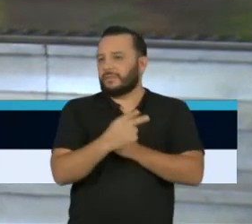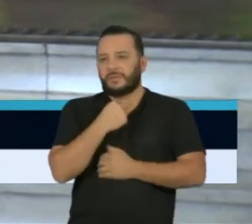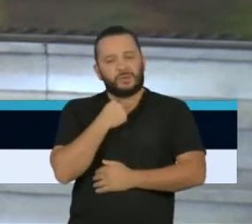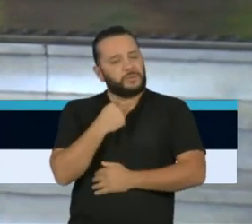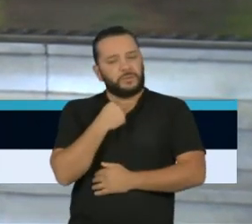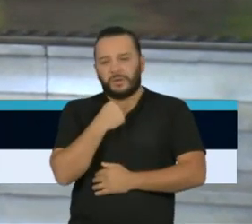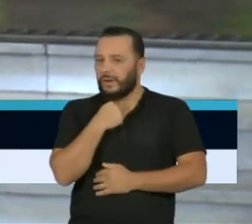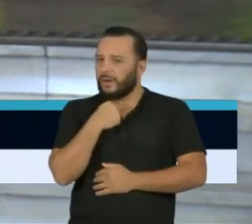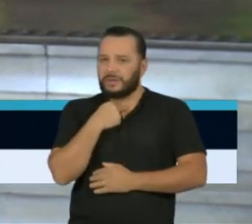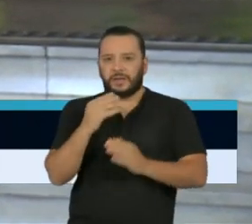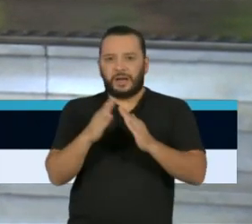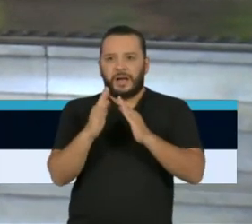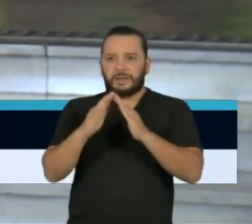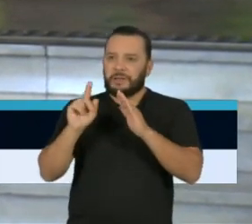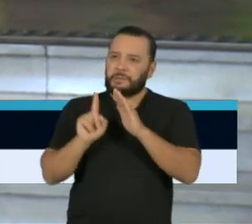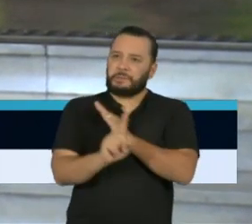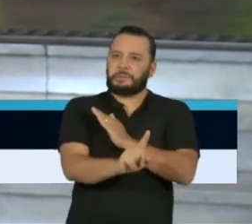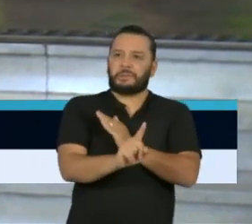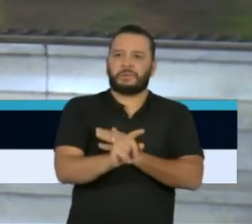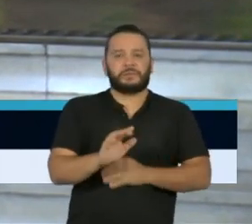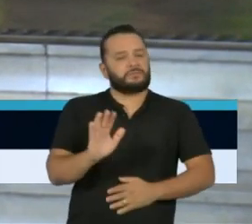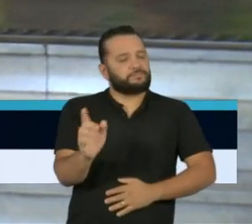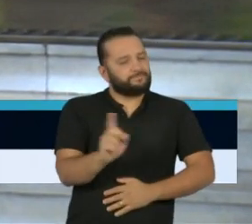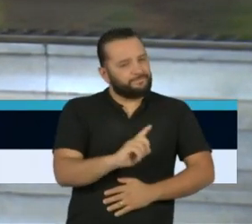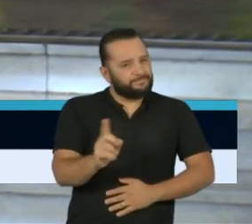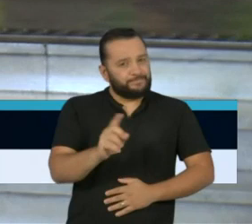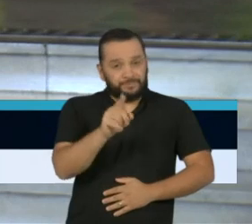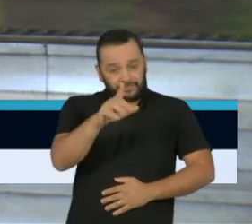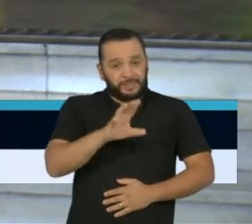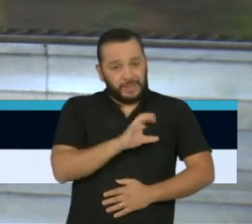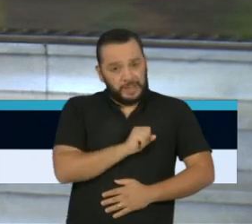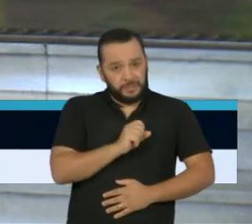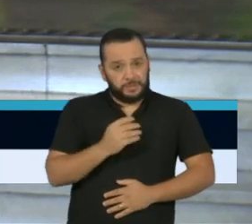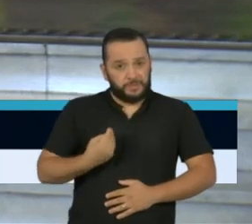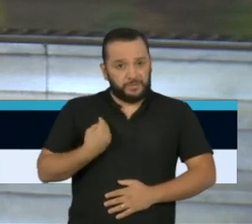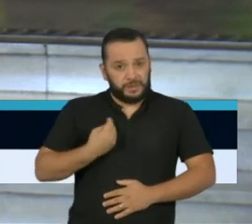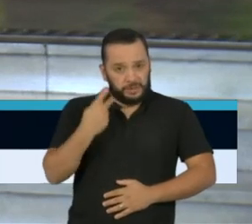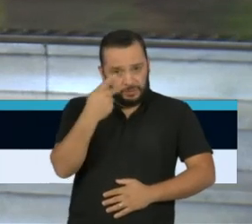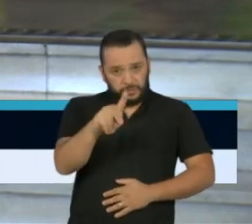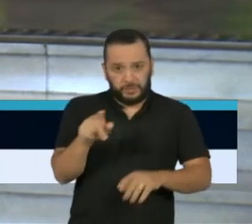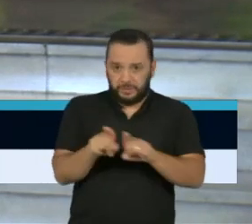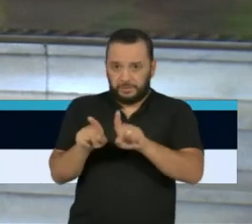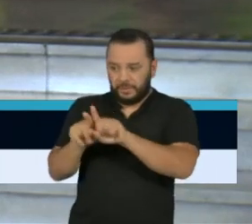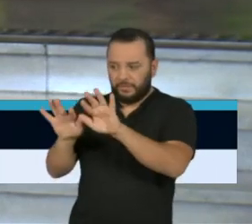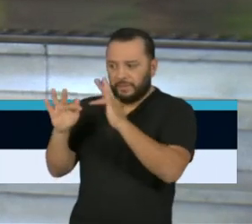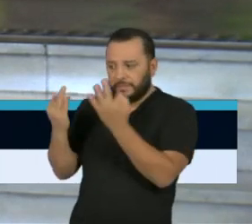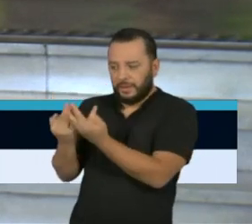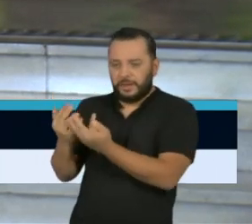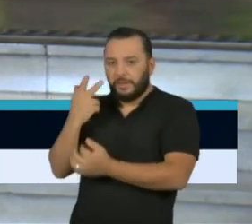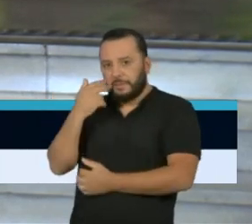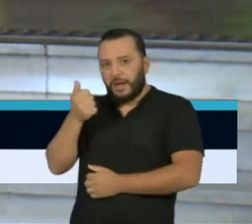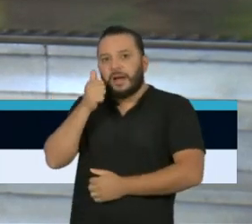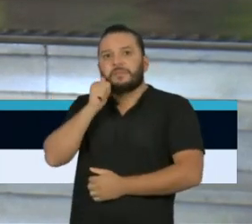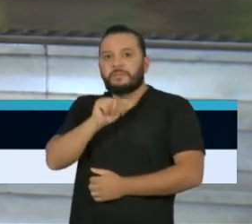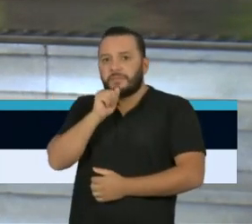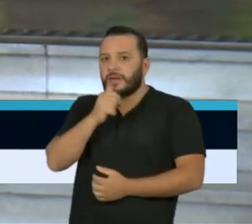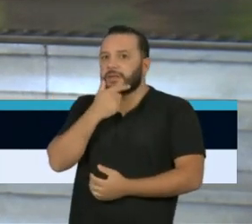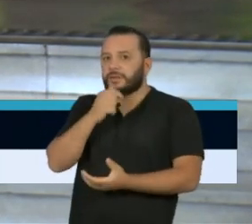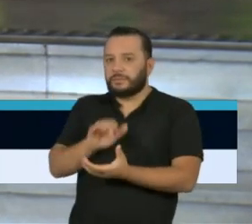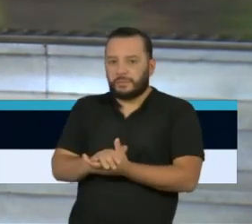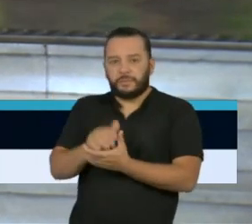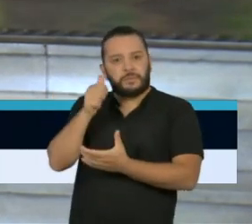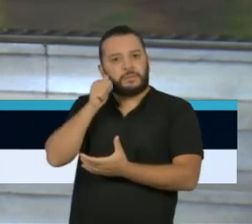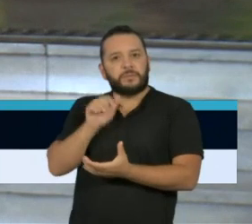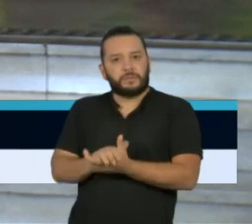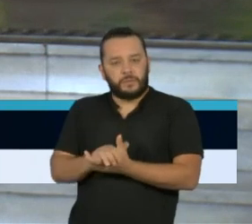casa. Você tem estima e amor pela sua vida, a vida dos seus pais, da sua esposa, do seu marido, dos seus